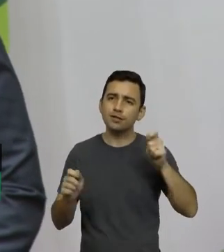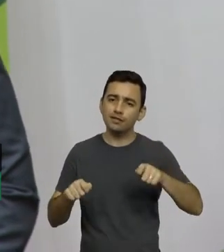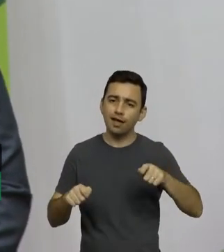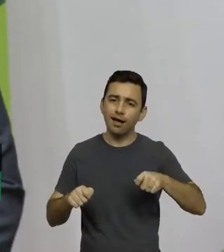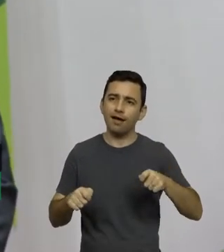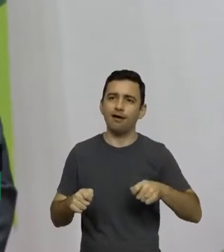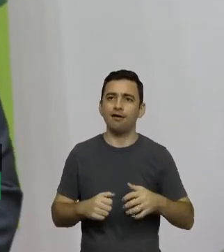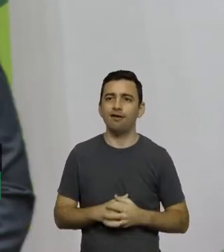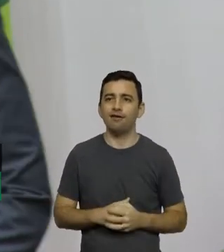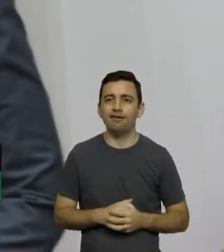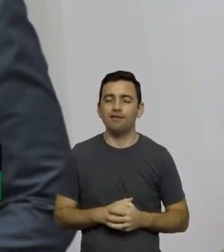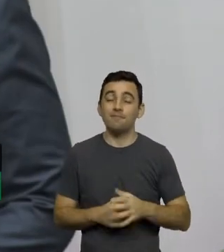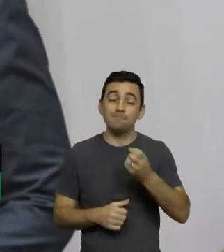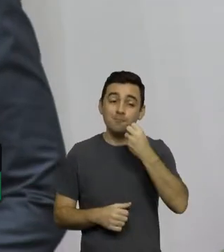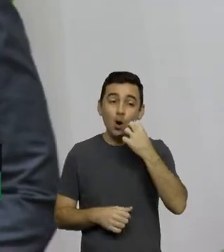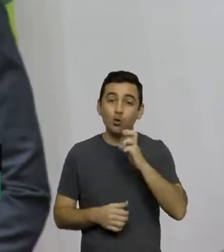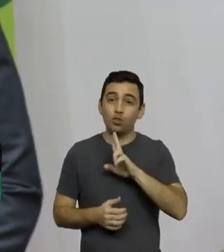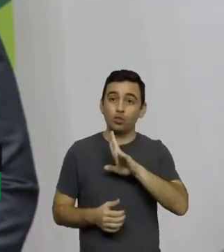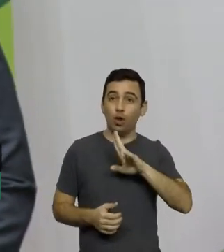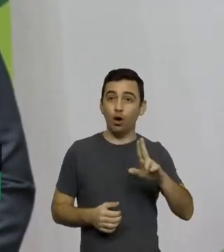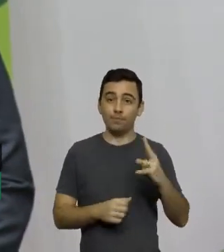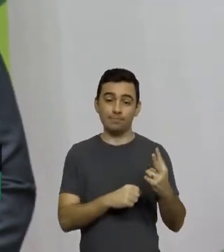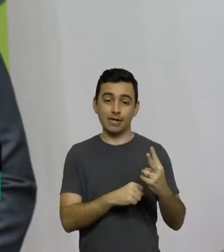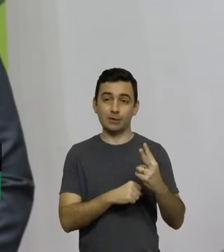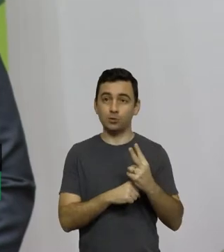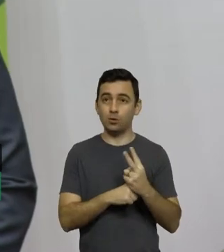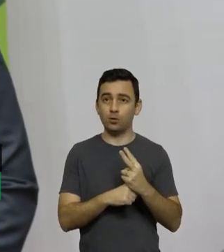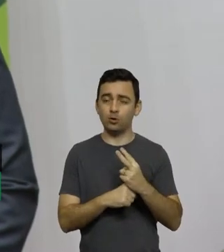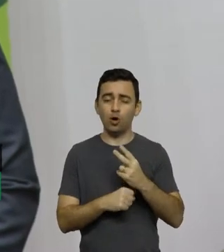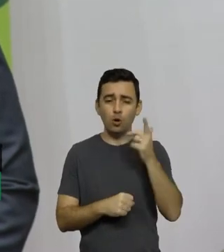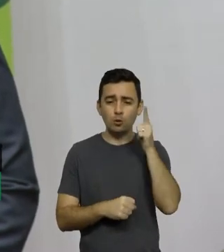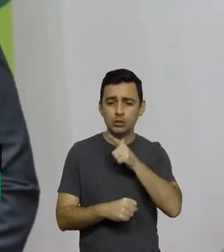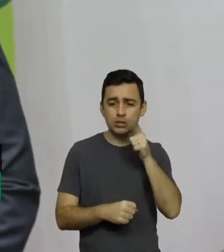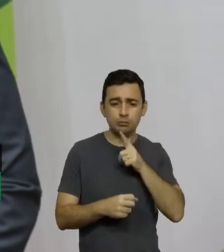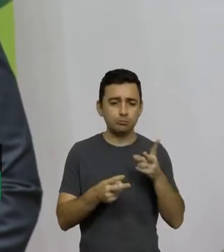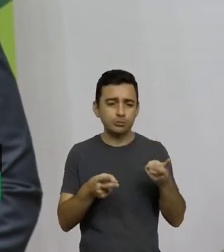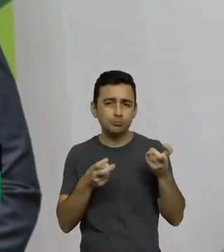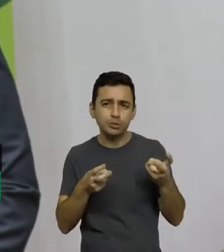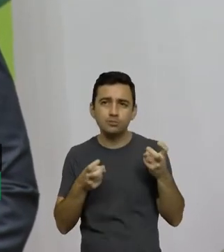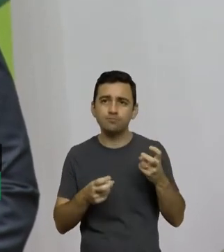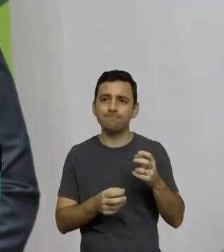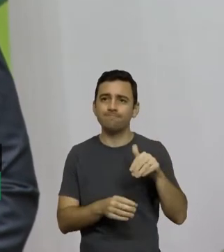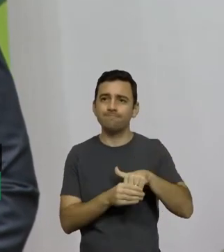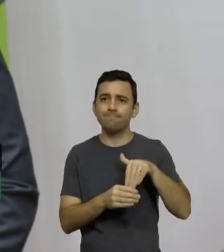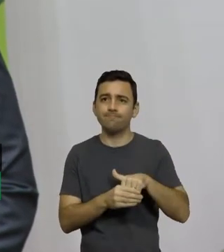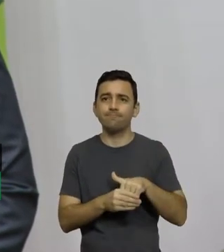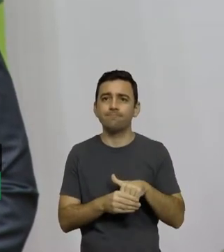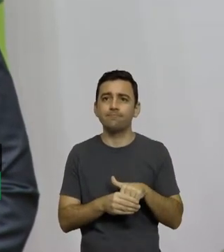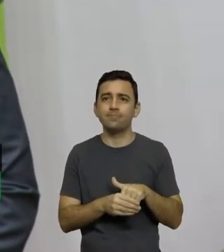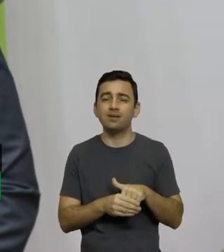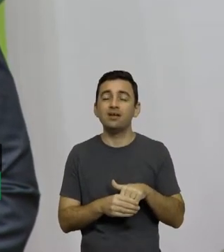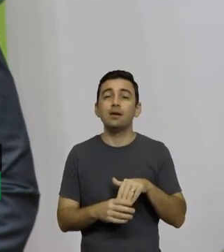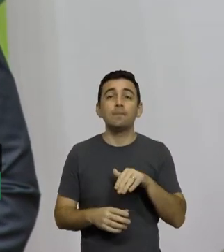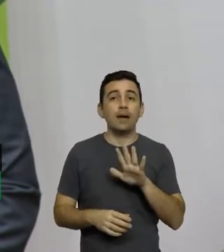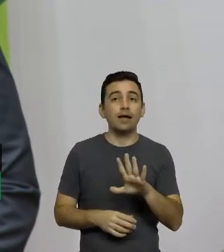nome que ele nos emprestou para angariar votos no estado. Essa foi uma. A segunda grande